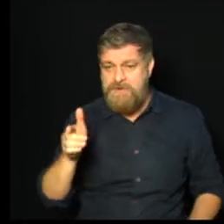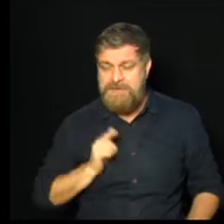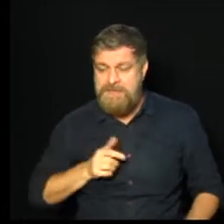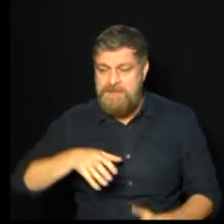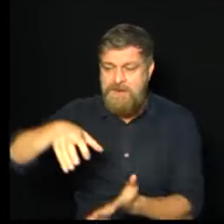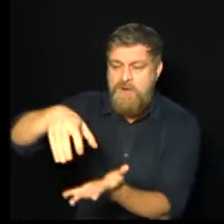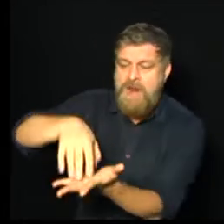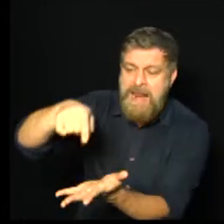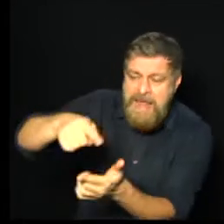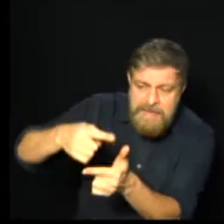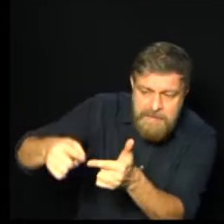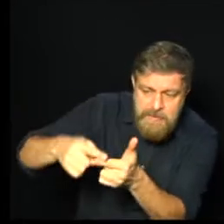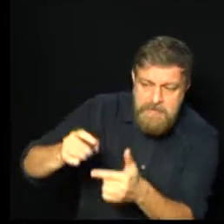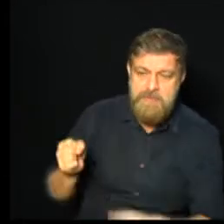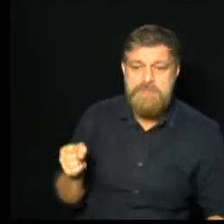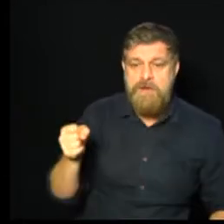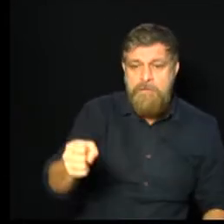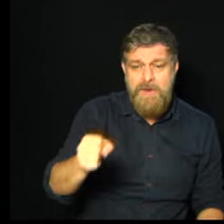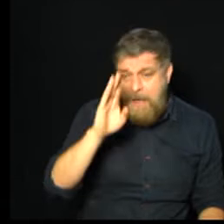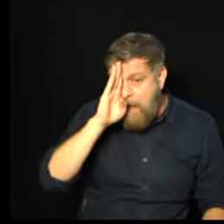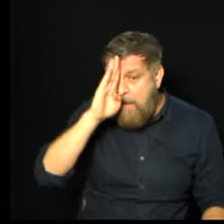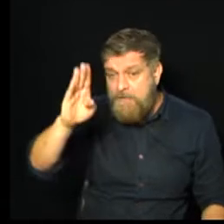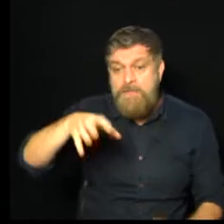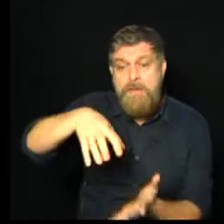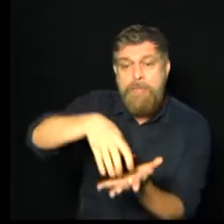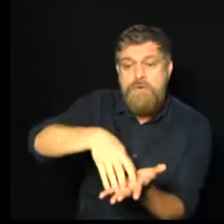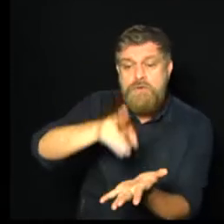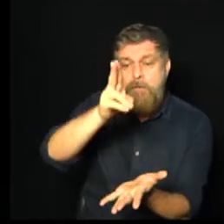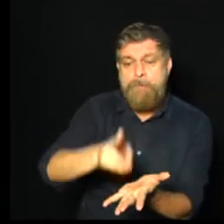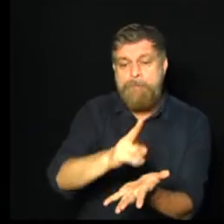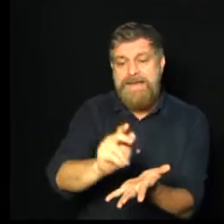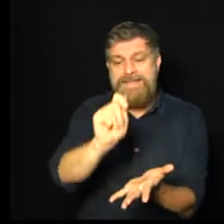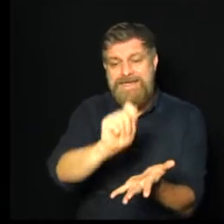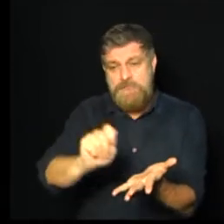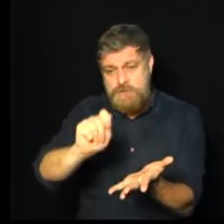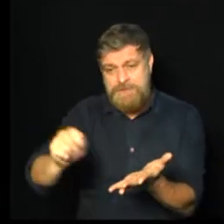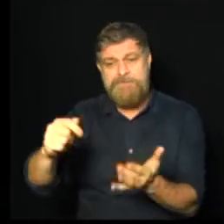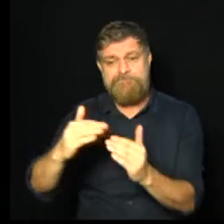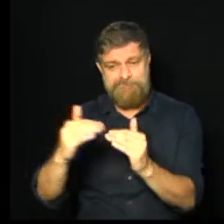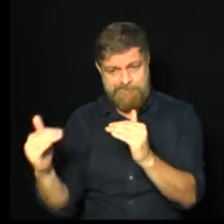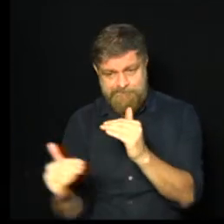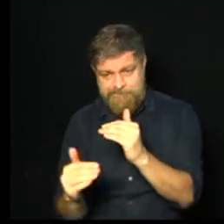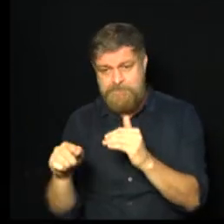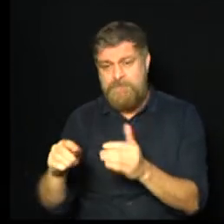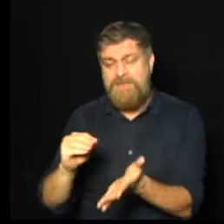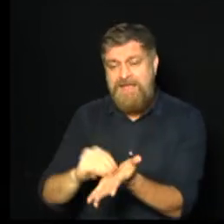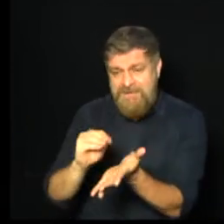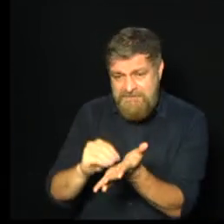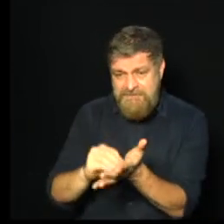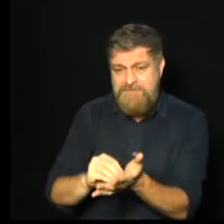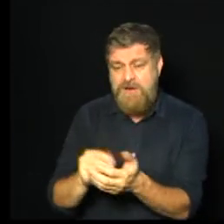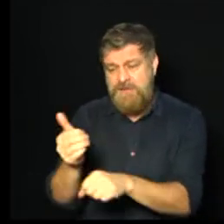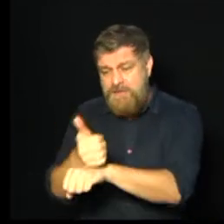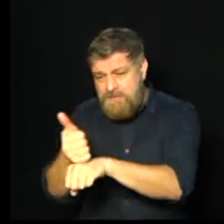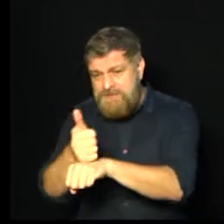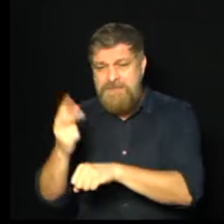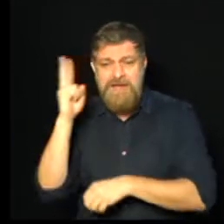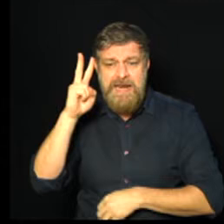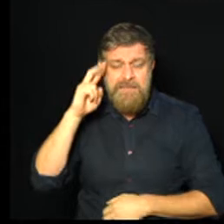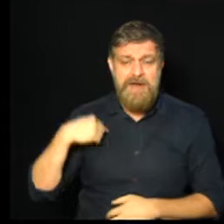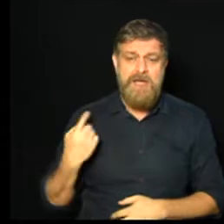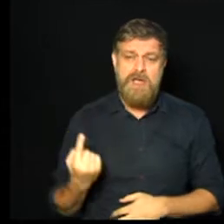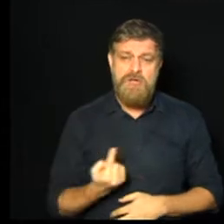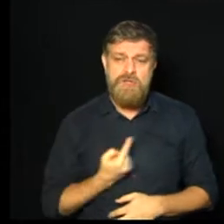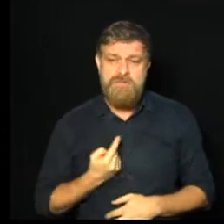problemas, principalmente no Anchieta, que é um posto vulnerável hoje, mas também nos outros, porque nós temos que lembrar que nós vamos voltar